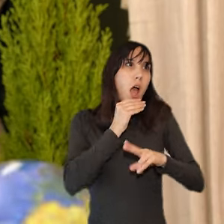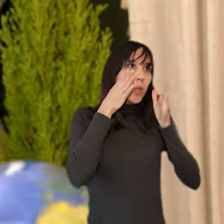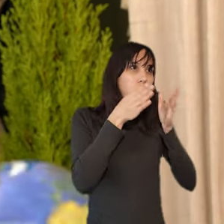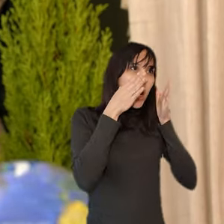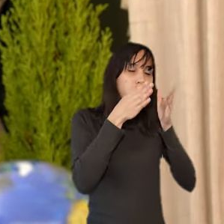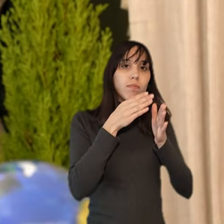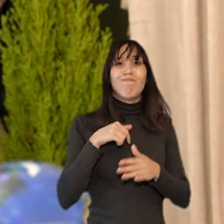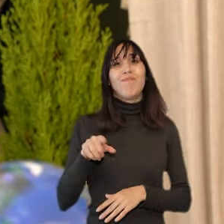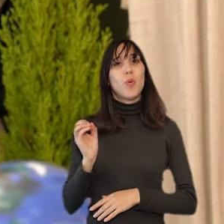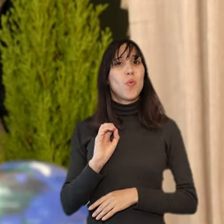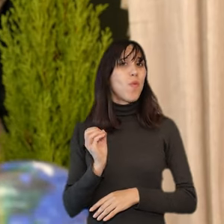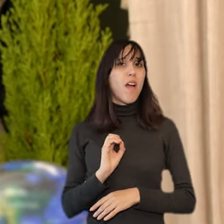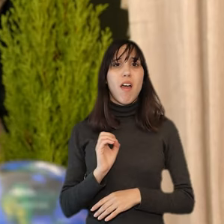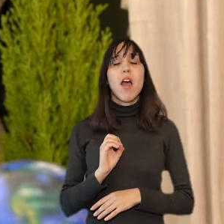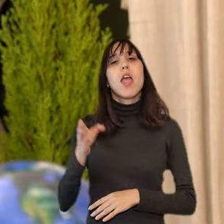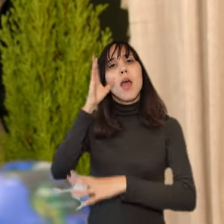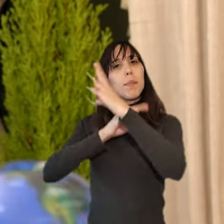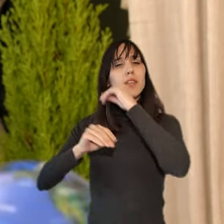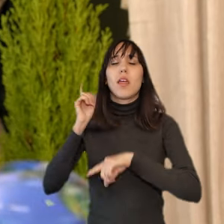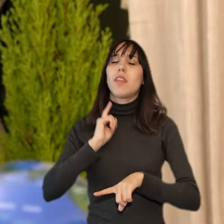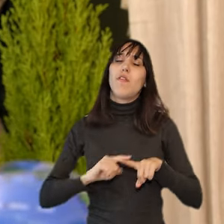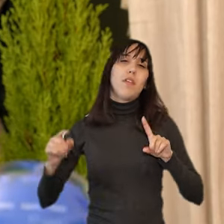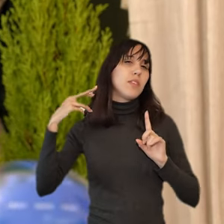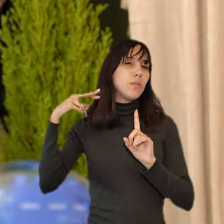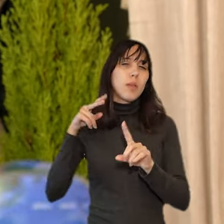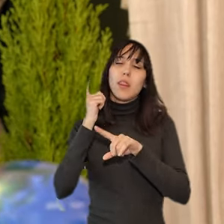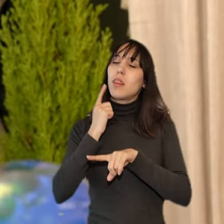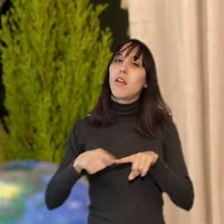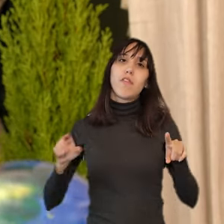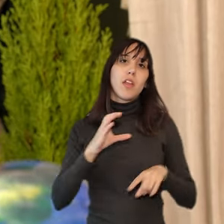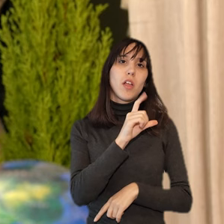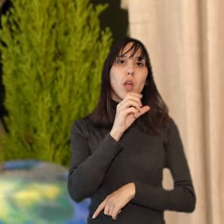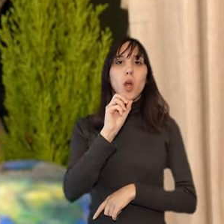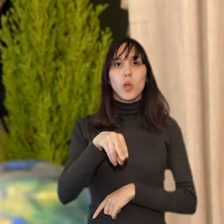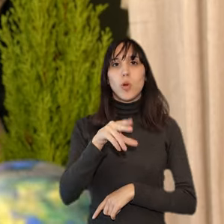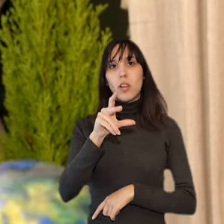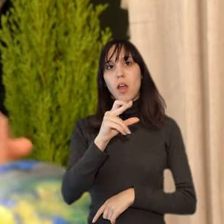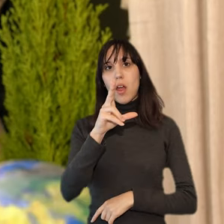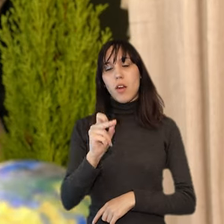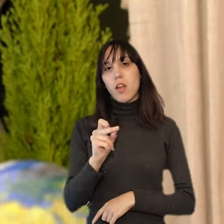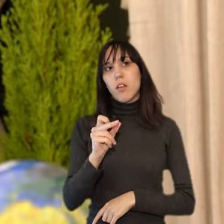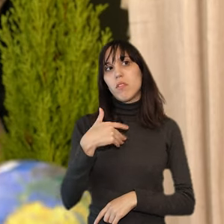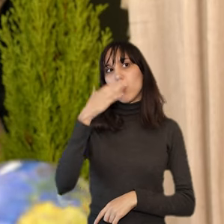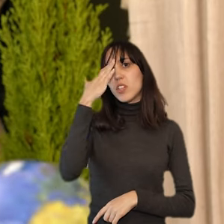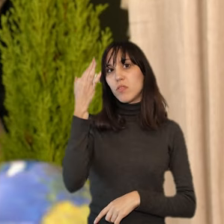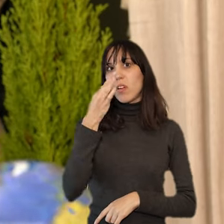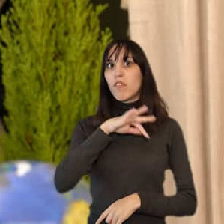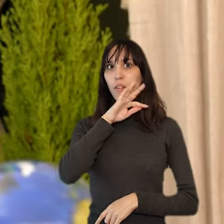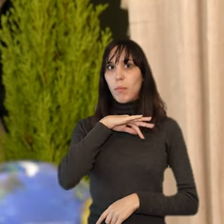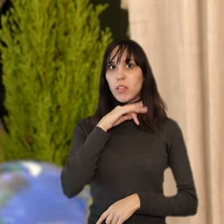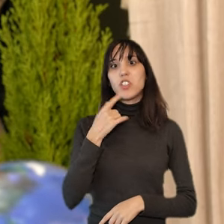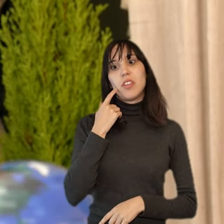é é uma aprendizagem muito diferente a abordagem é muito diferente e é clar acho que as famílias cada vez mais